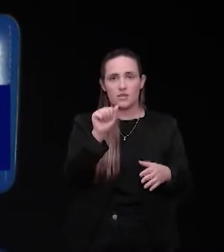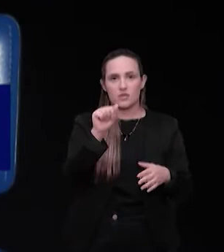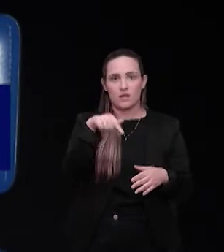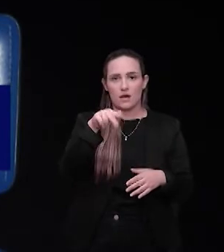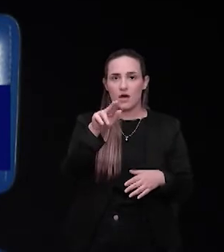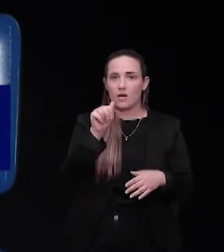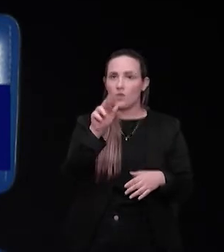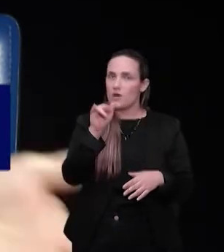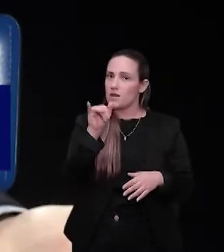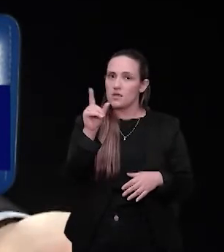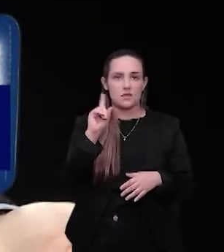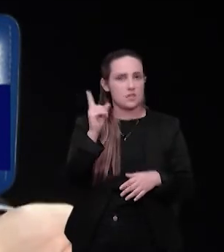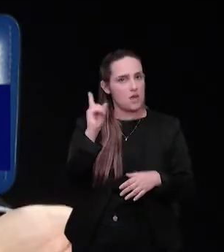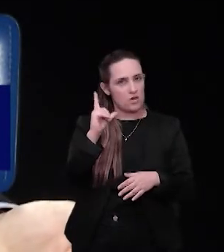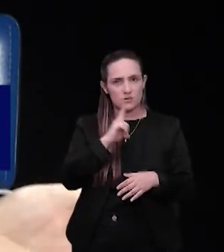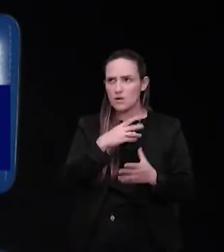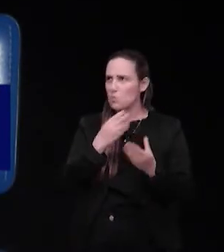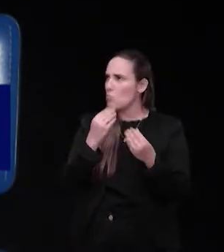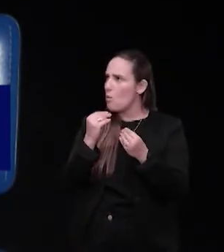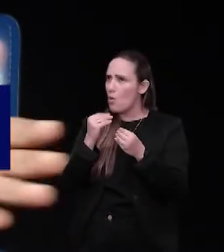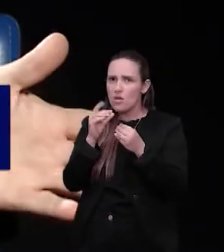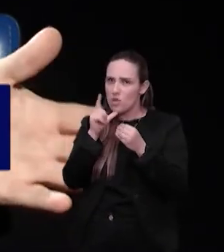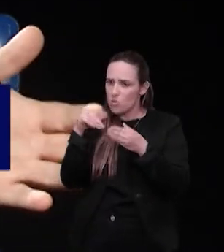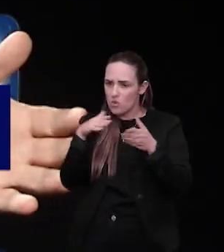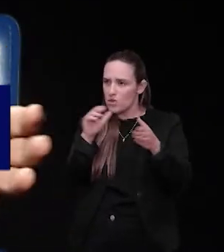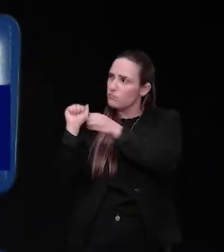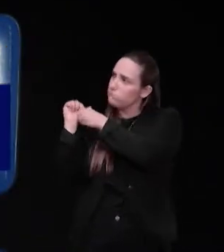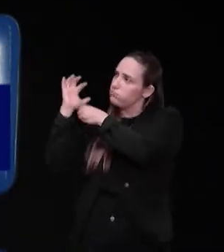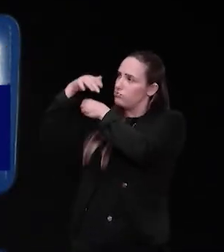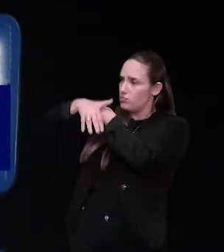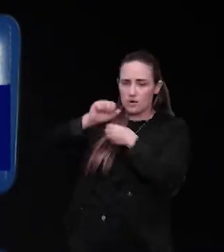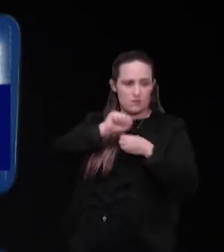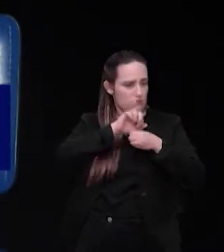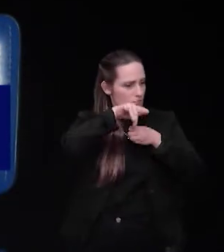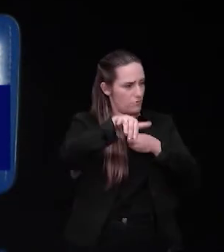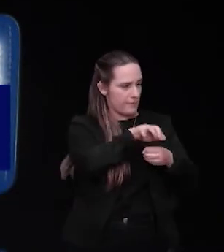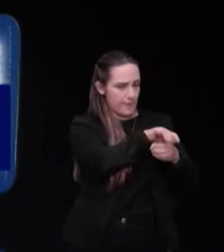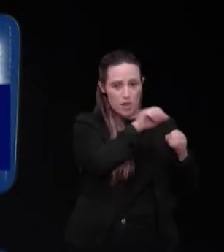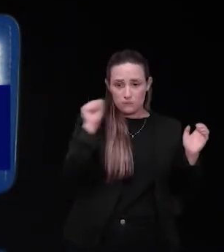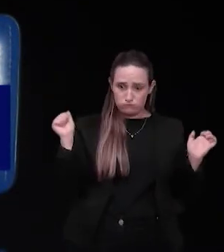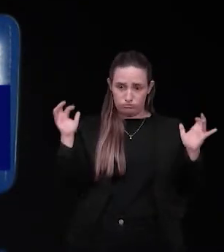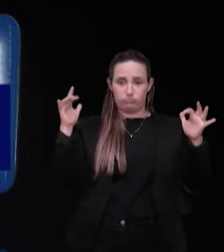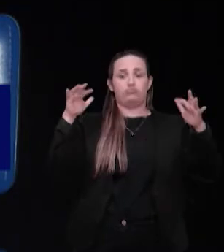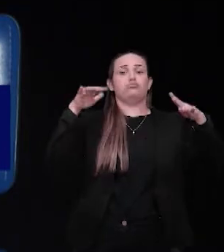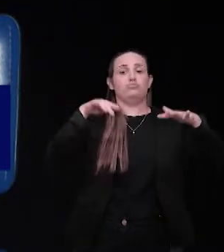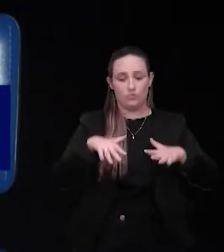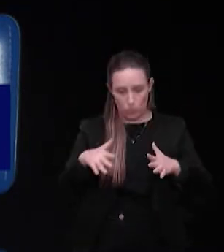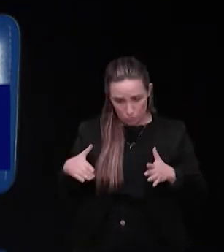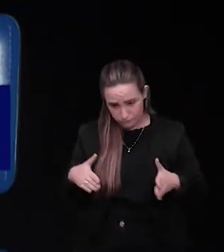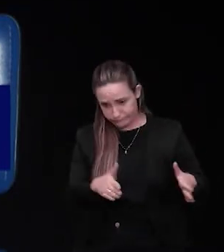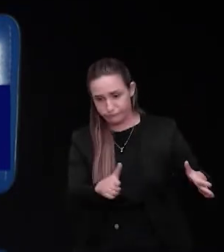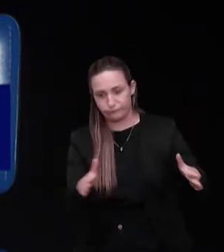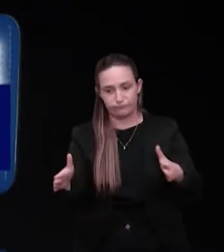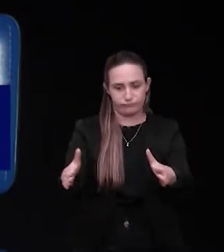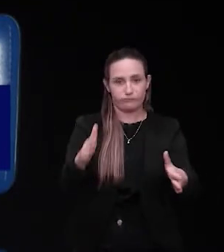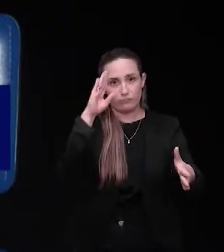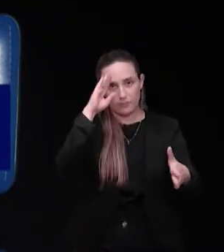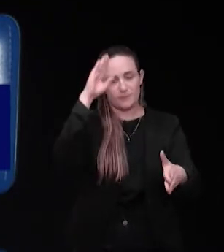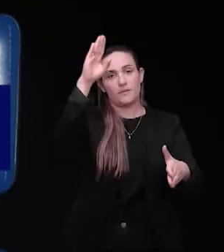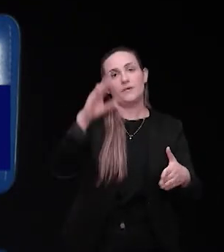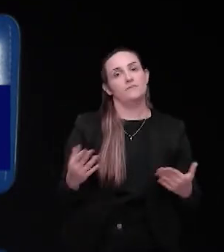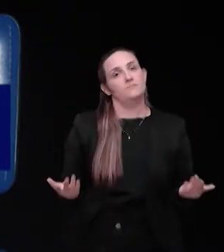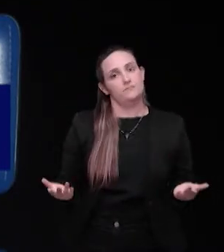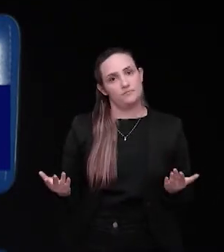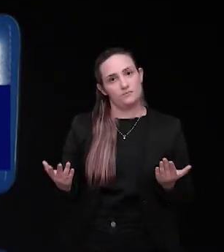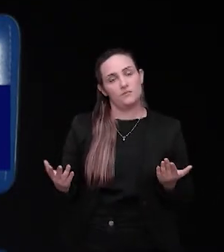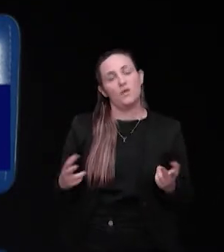rios que saem de cima e que descem para o Pantanal, que fazem as cheias. Então, assim, exatamente para despertar, que era uma preocupação não só de